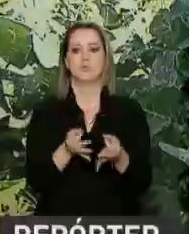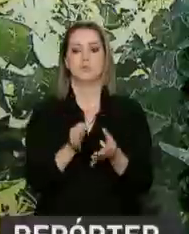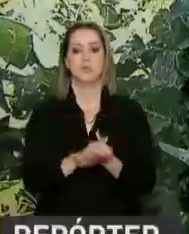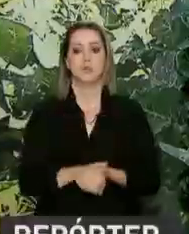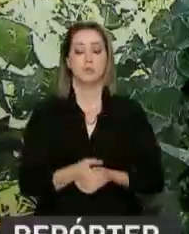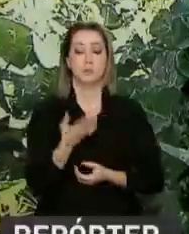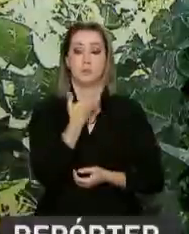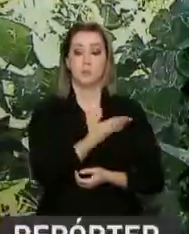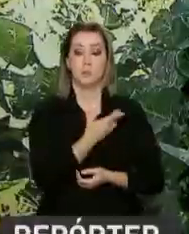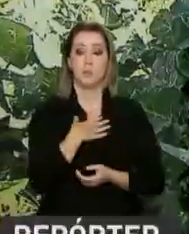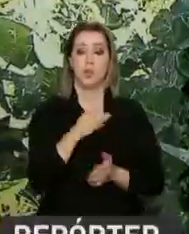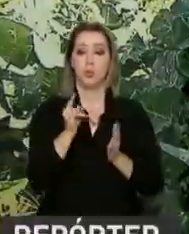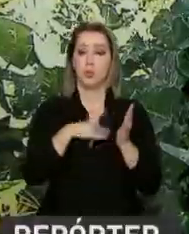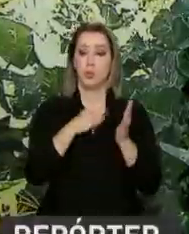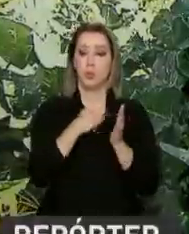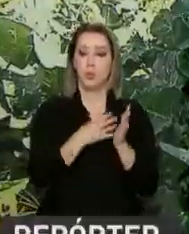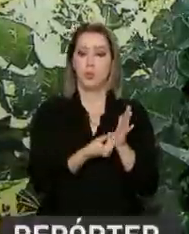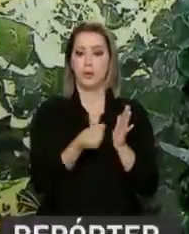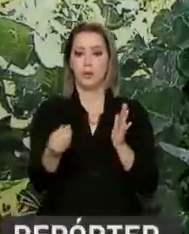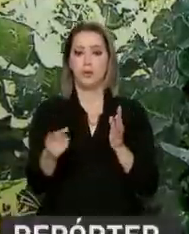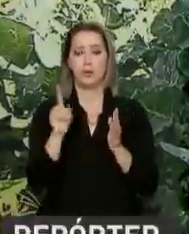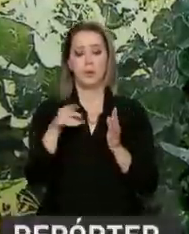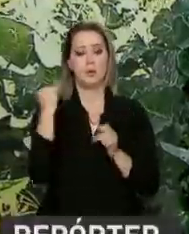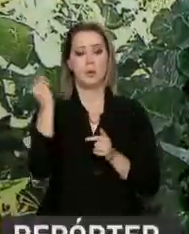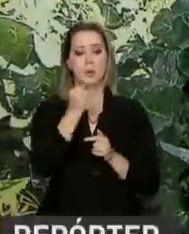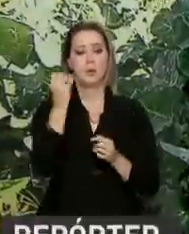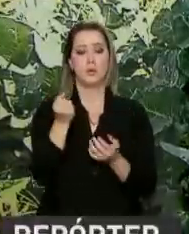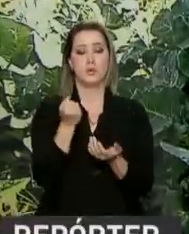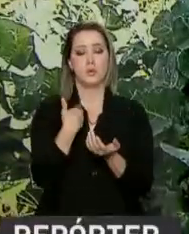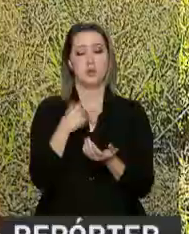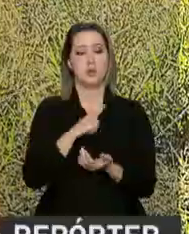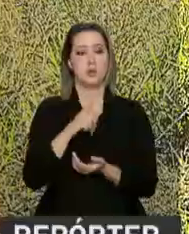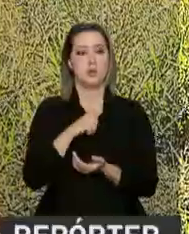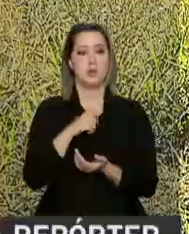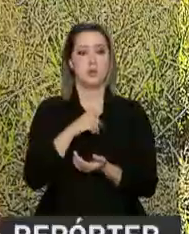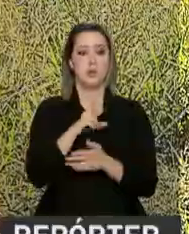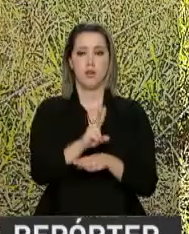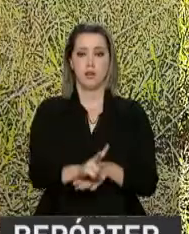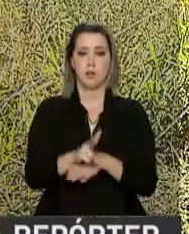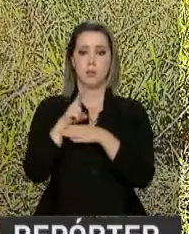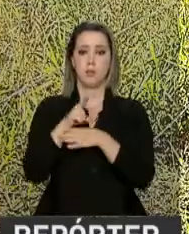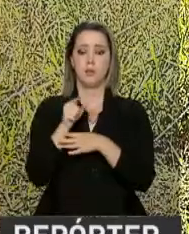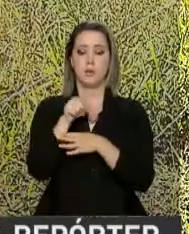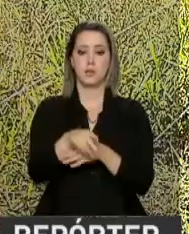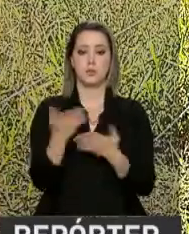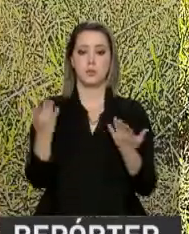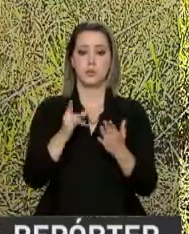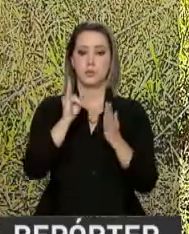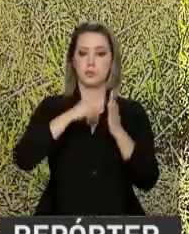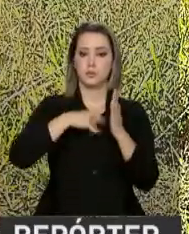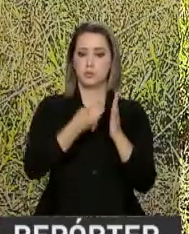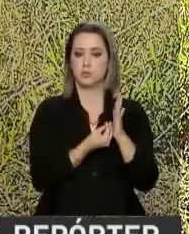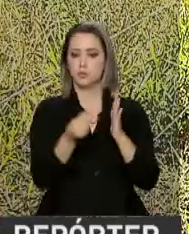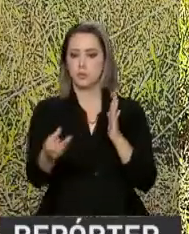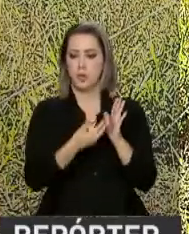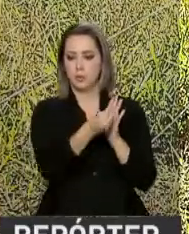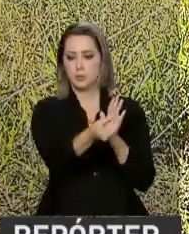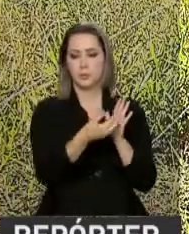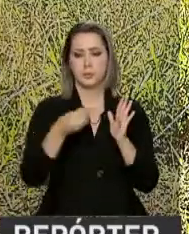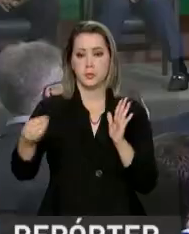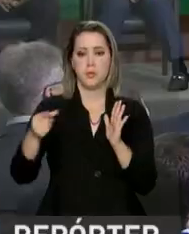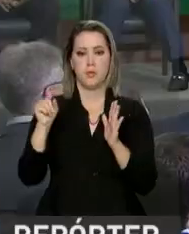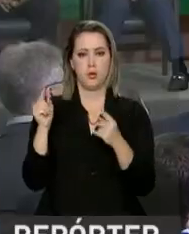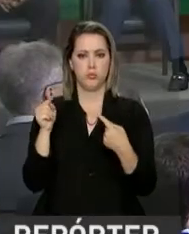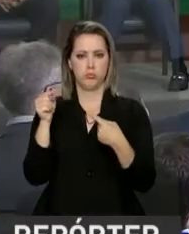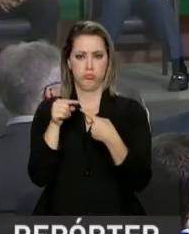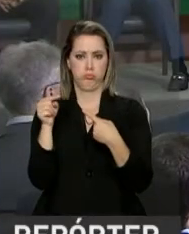a documentação da propriedade é importante para a obtenção de crédito rural por isso a regularização fundiária é um dos eixos do plano safra